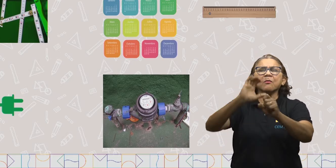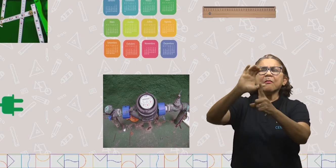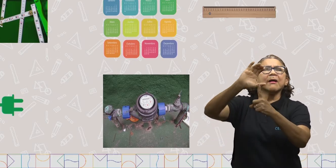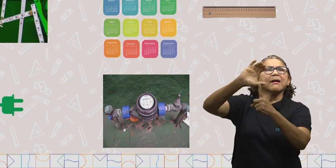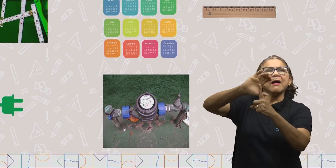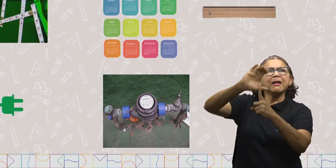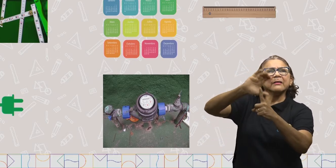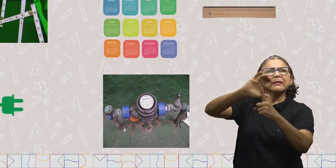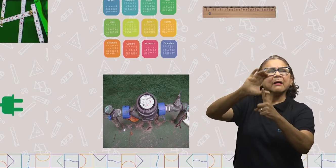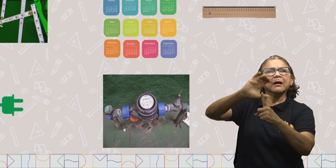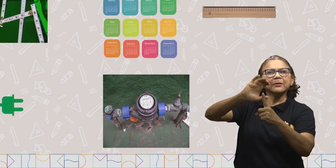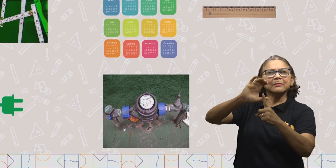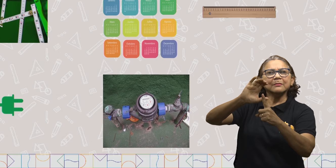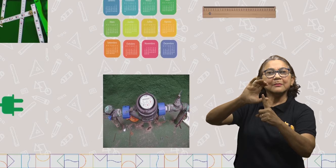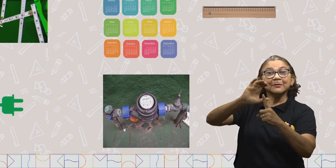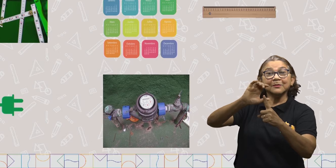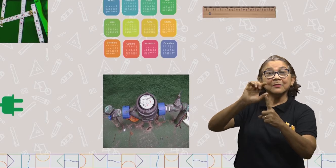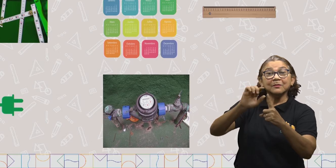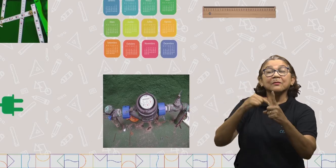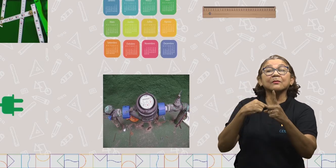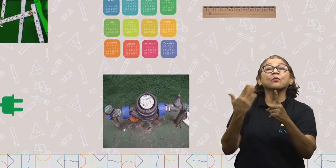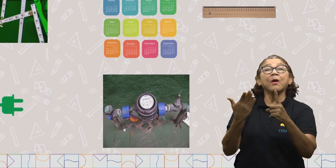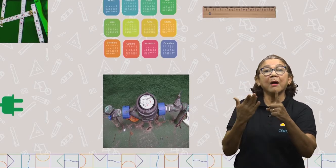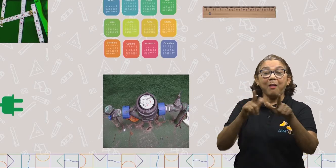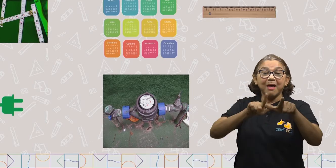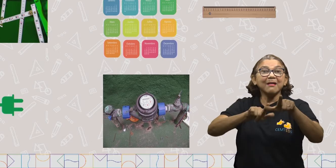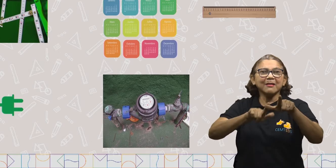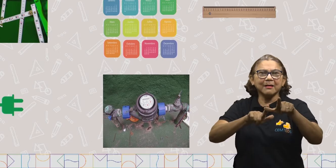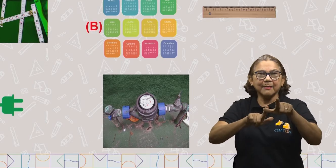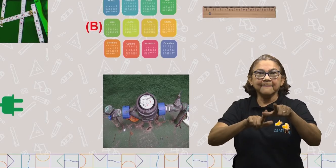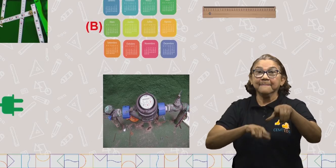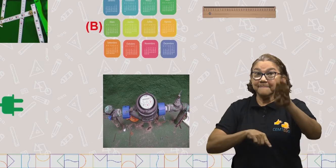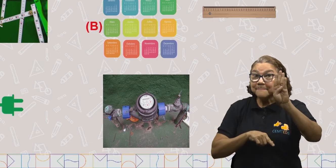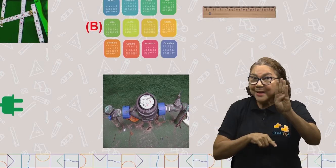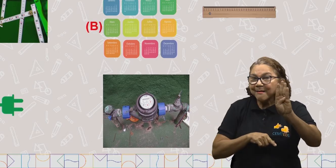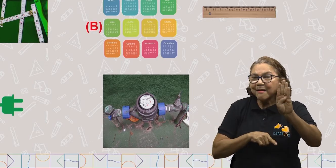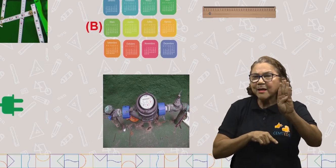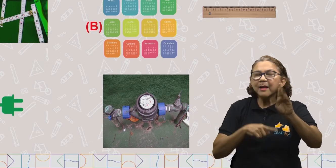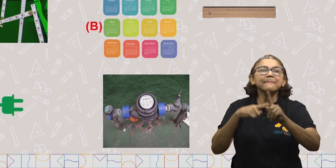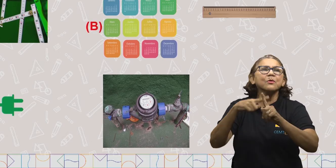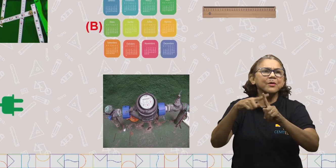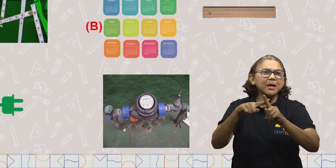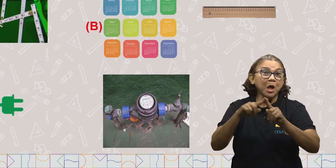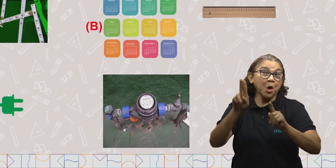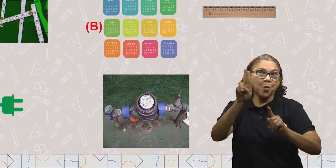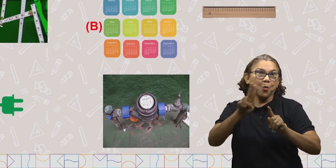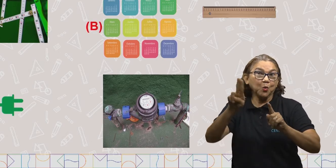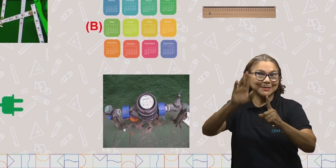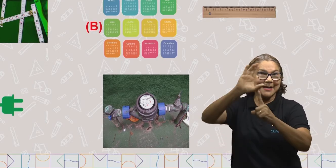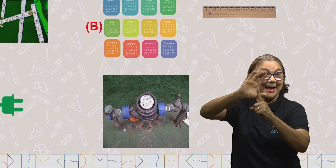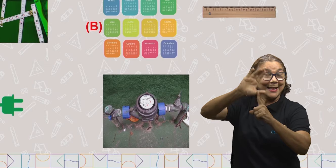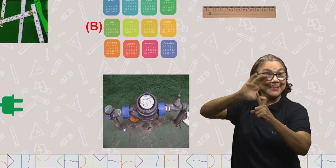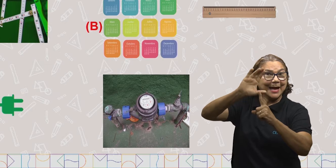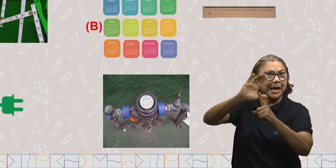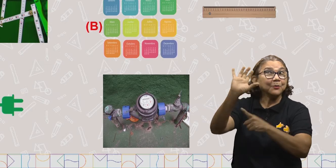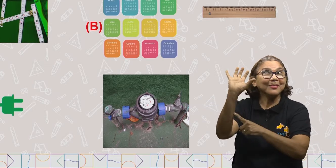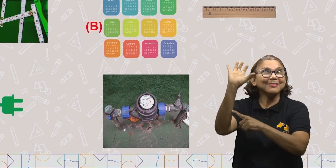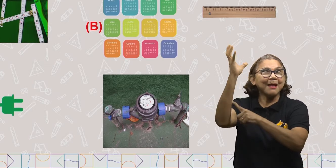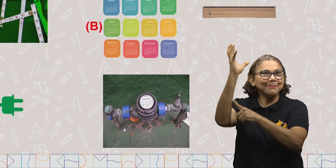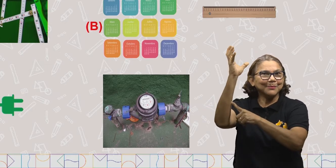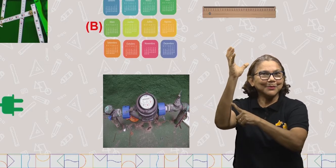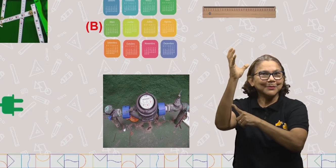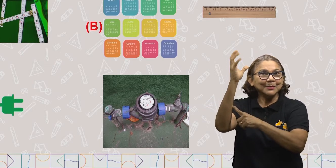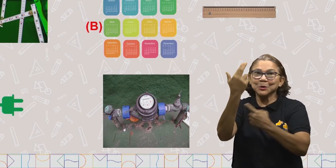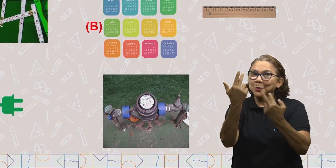o calendário? Qual foi a grandeza que você colocou? Letra B. Isso mesmo, o calendário mede o